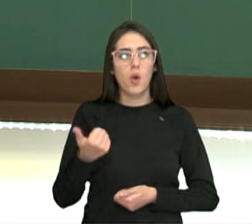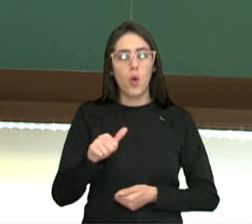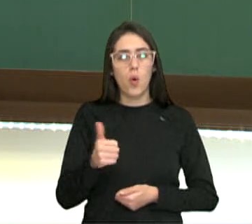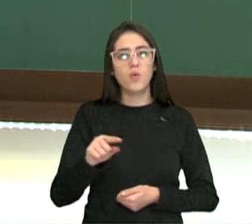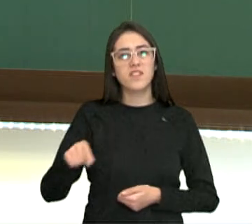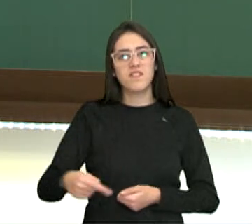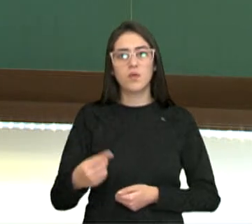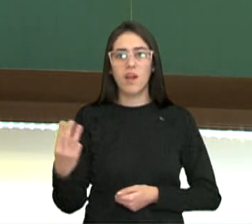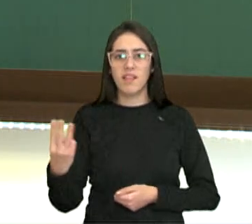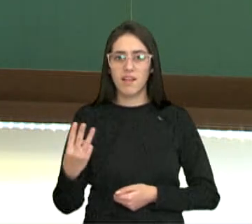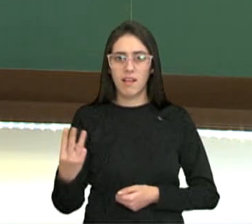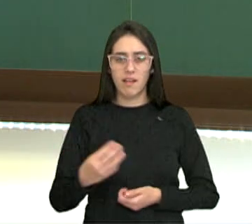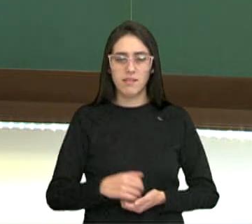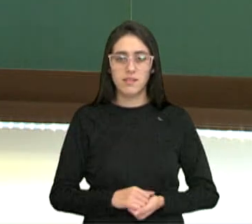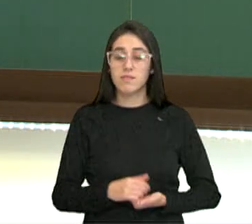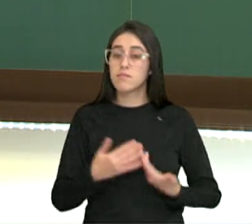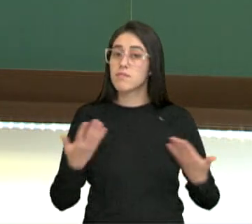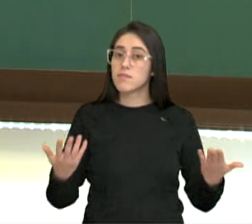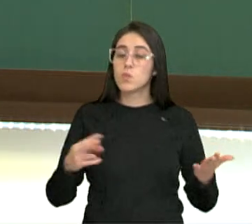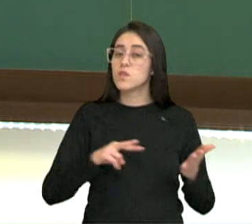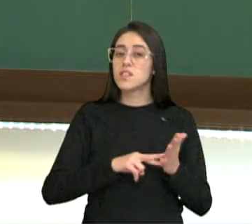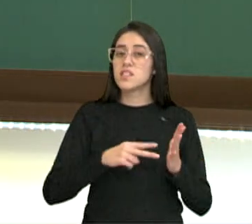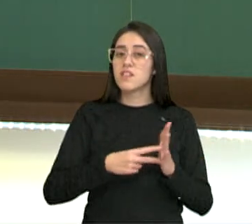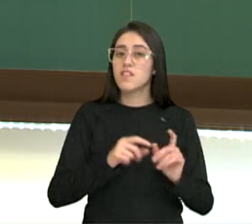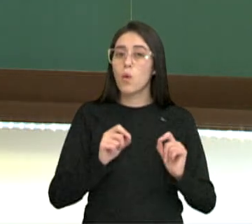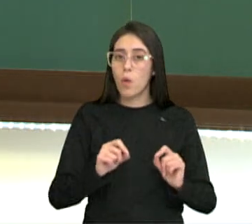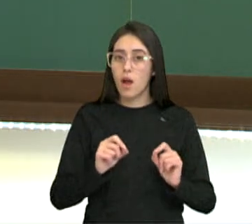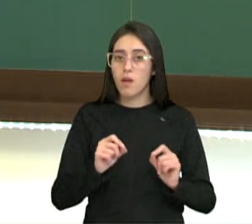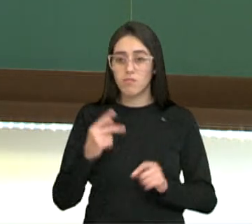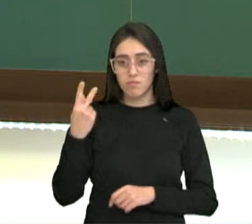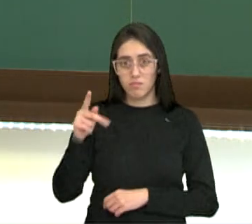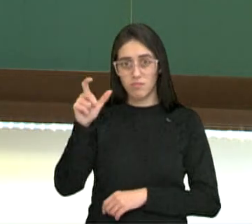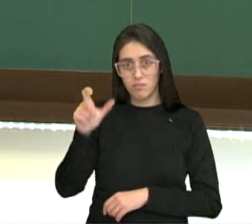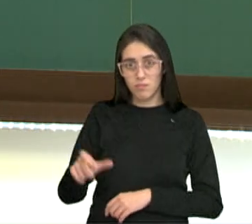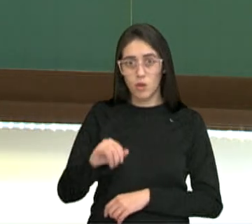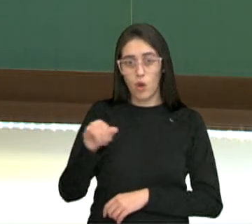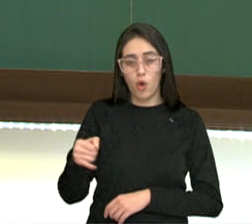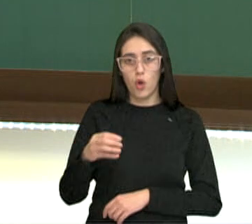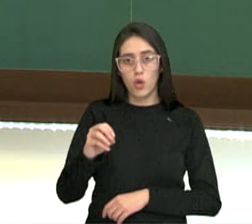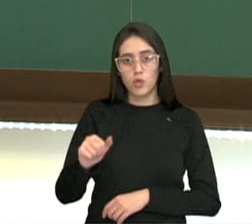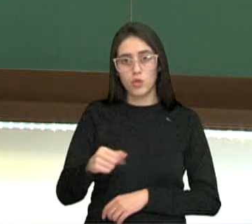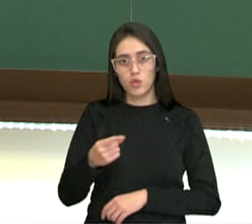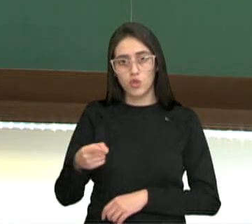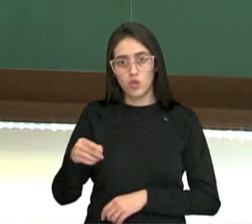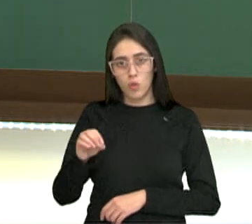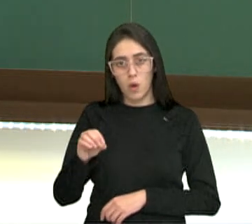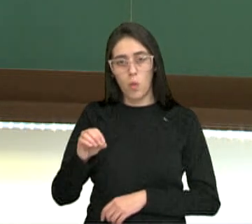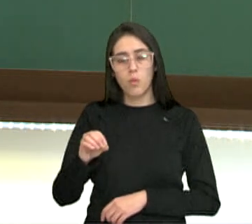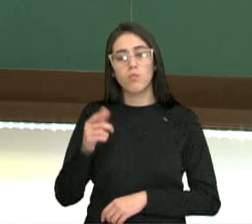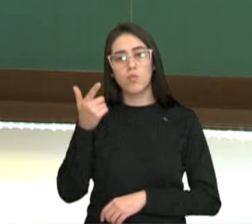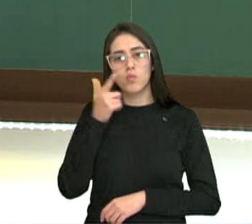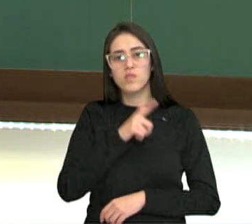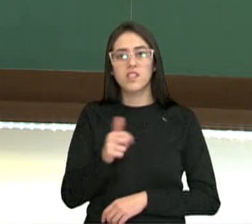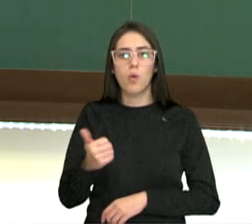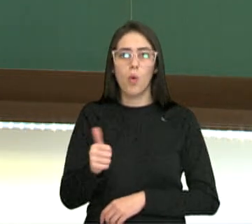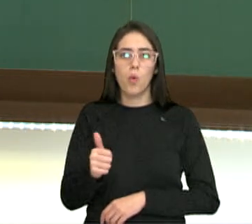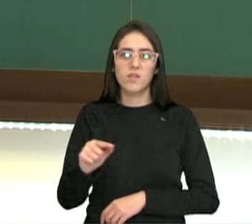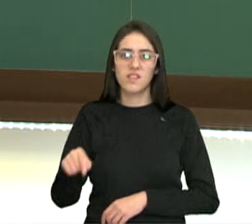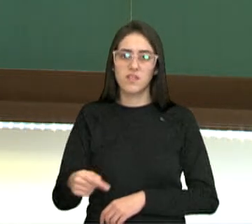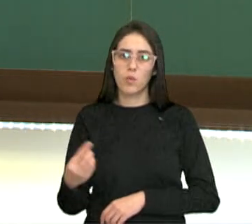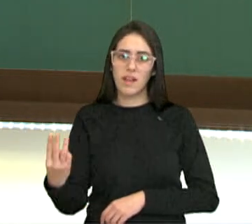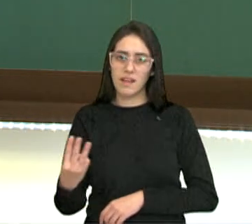11,33, ok? Então, significa que a média ponderada de João foi de 11,33,